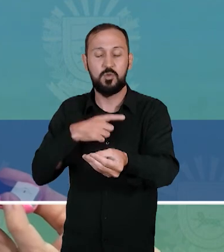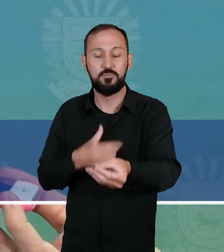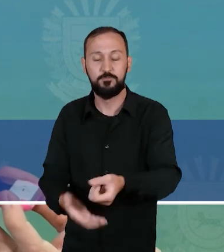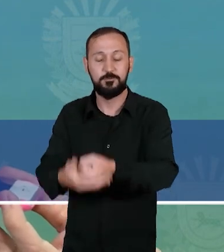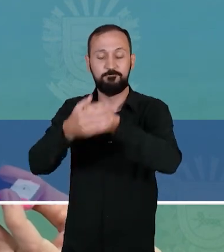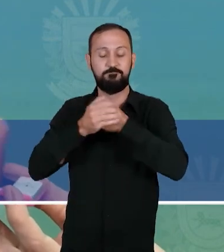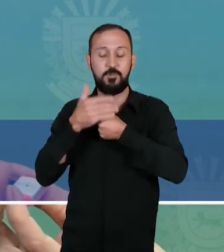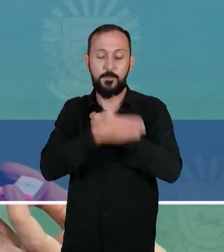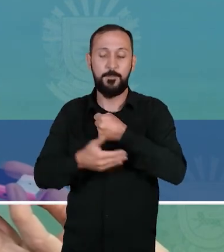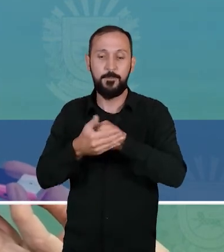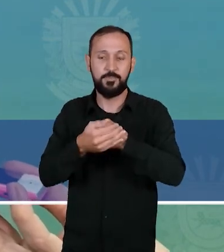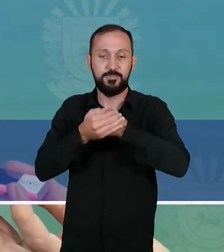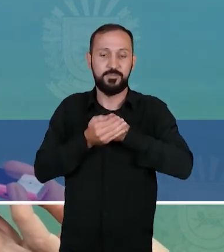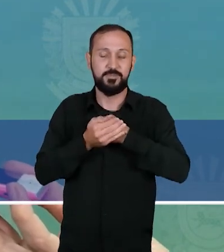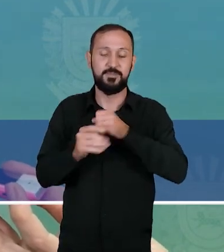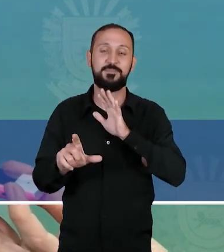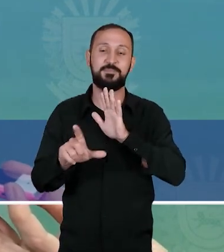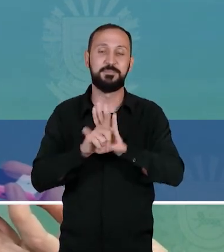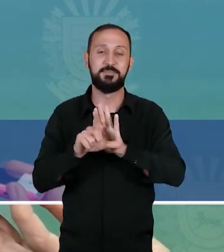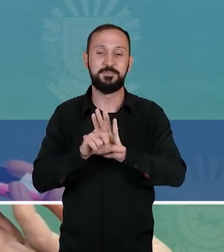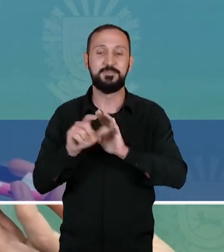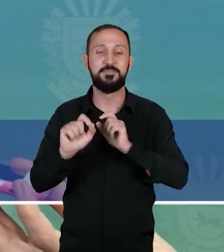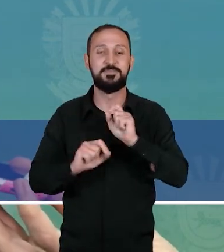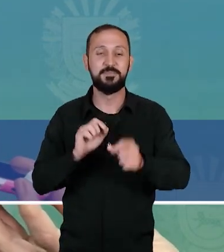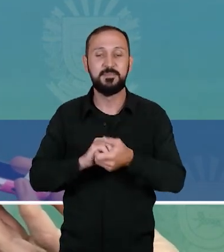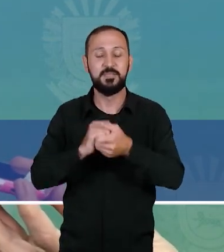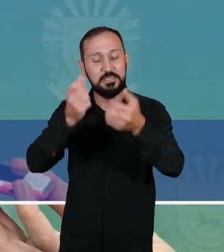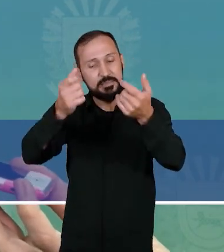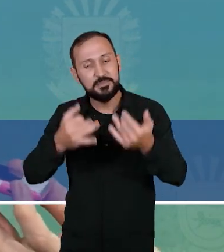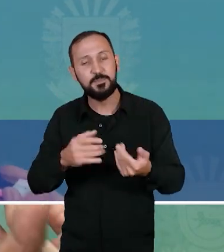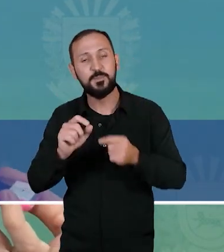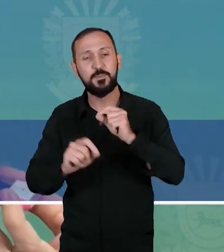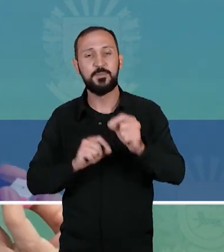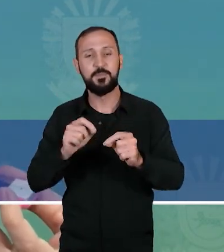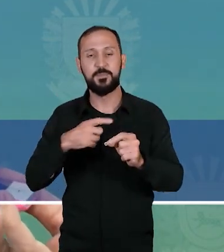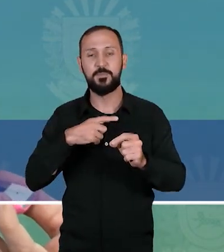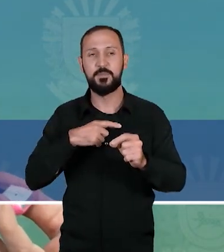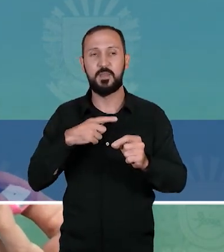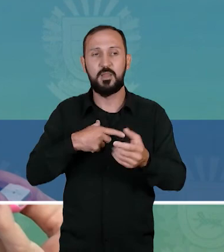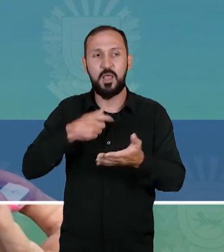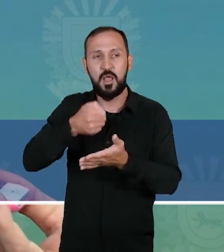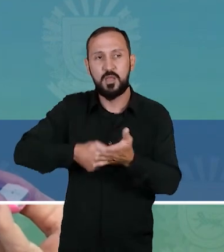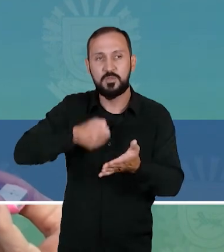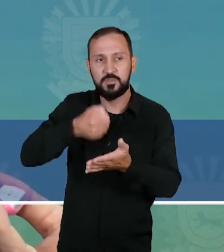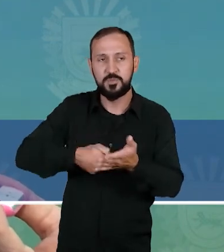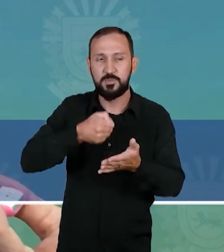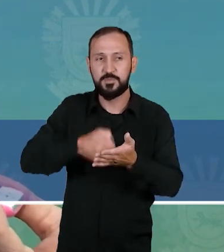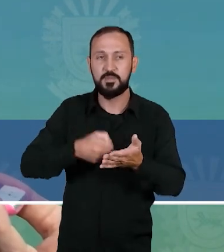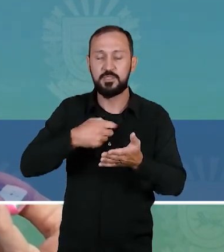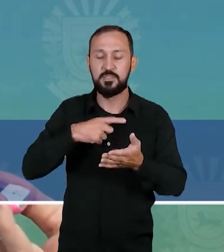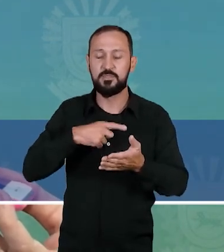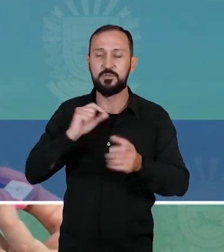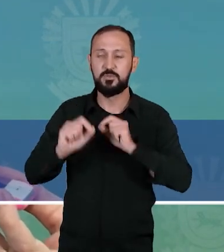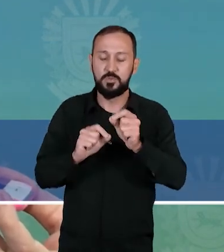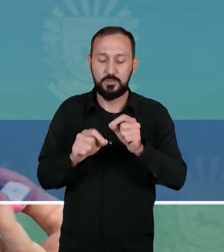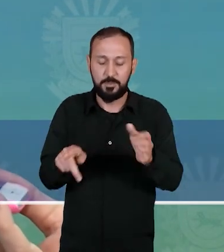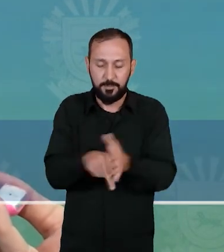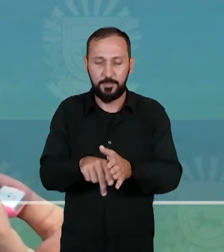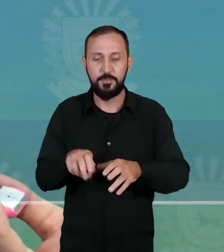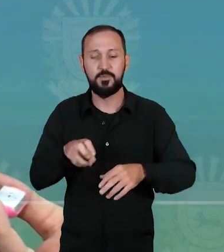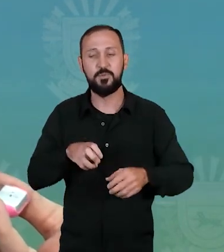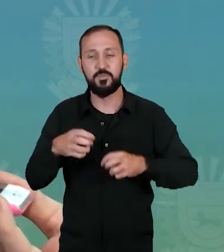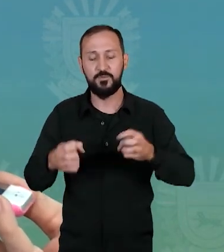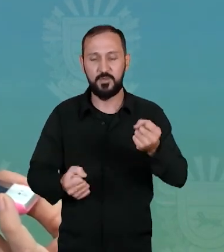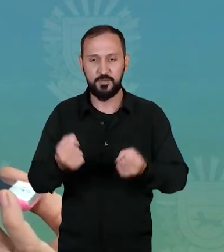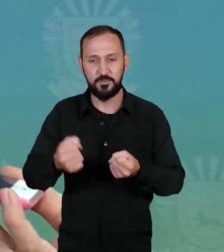eu passo a ser protegido, coberto por essa legislação, em que não fique responsável pelas obrigações do veículo, por